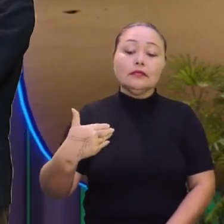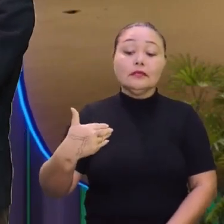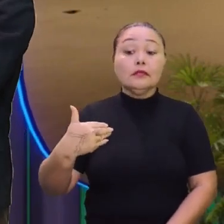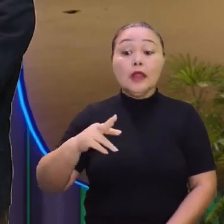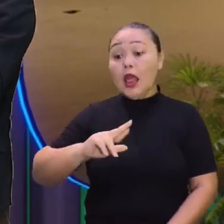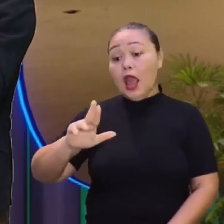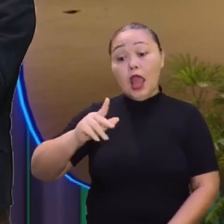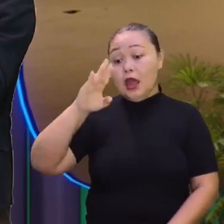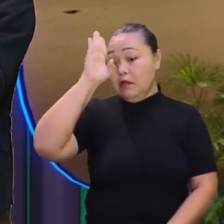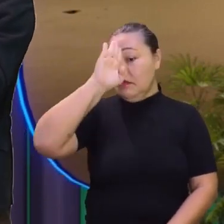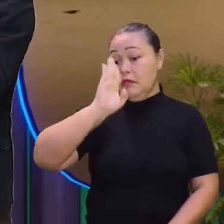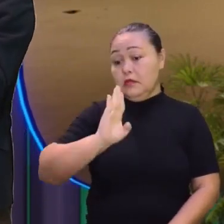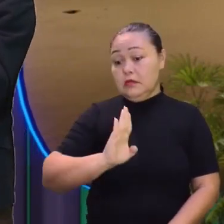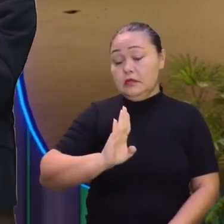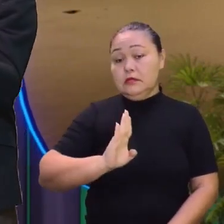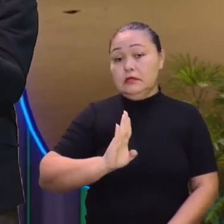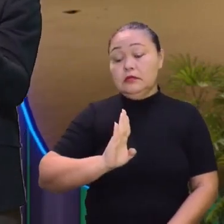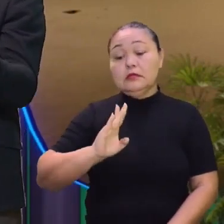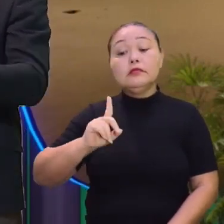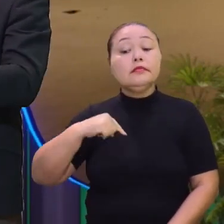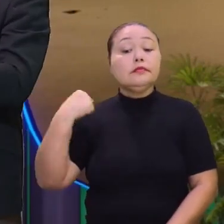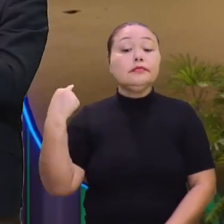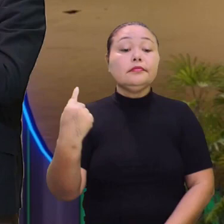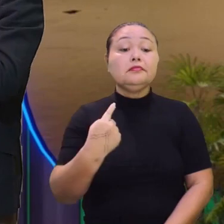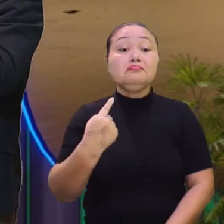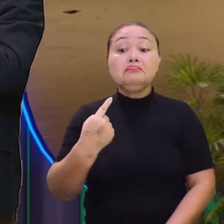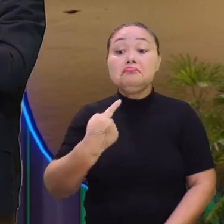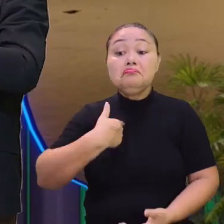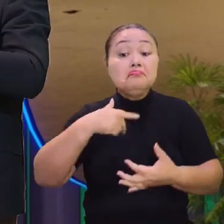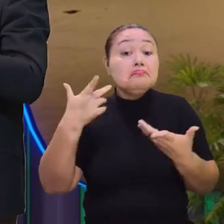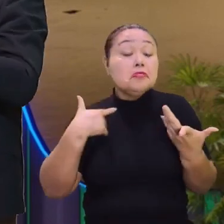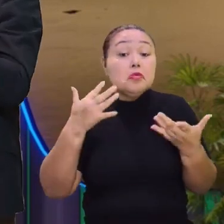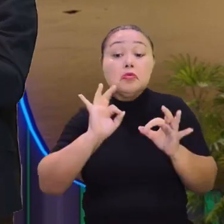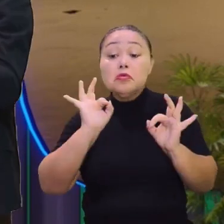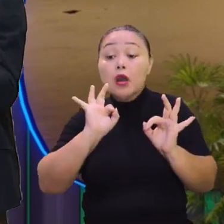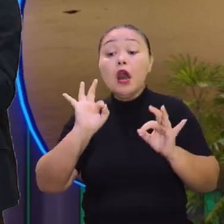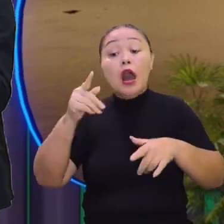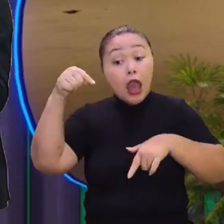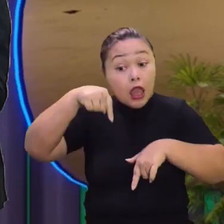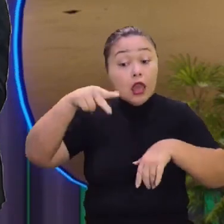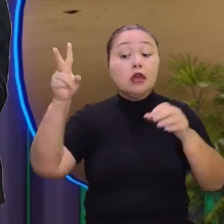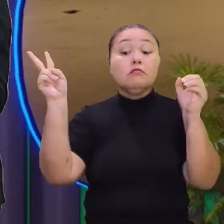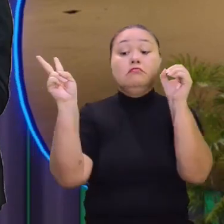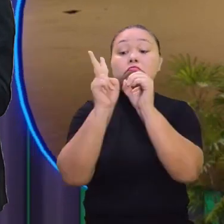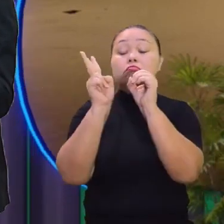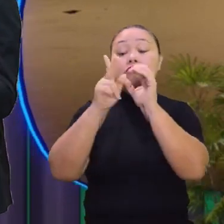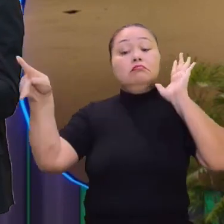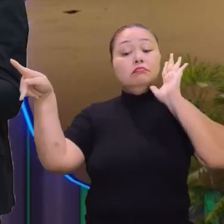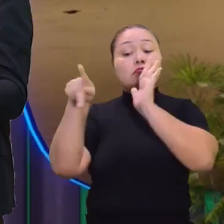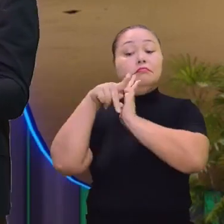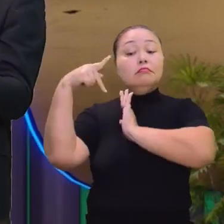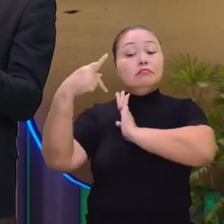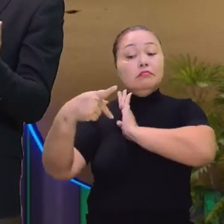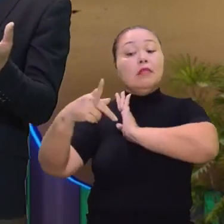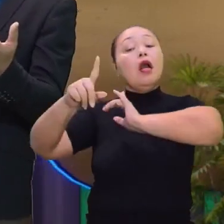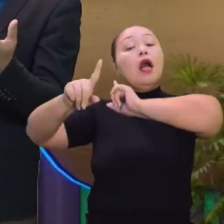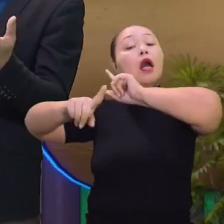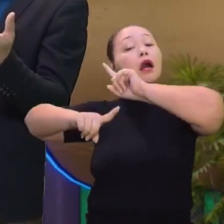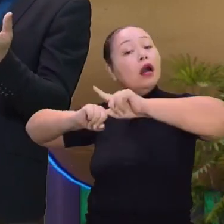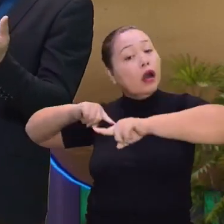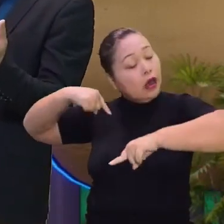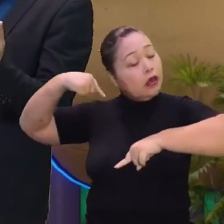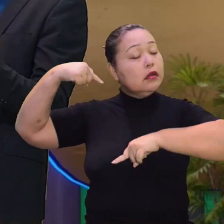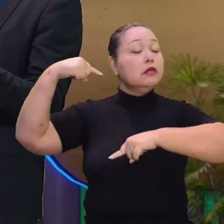éramos Brasil, não é isso? Nós não éramos de ninguém, nós éramos dos indígenas. Exatamente. Depois que